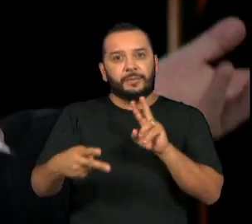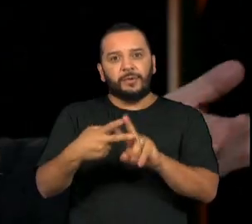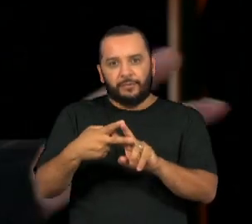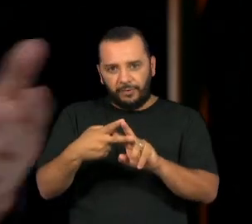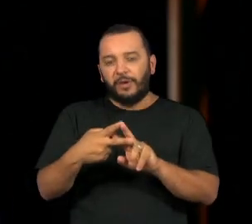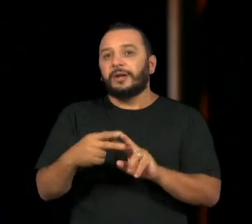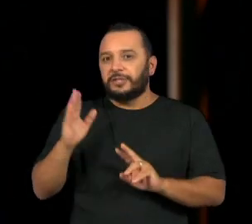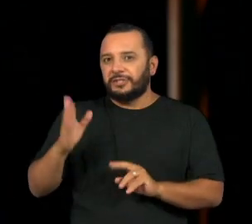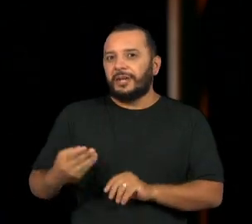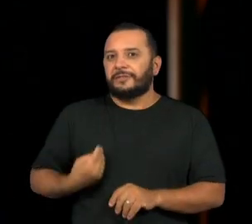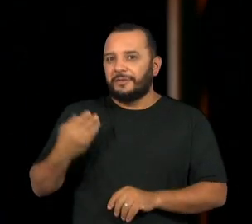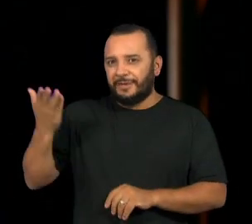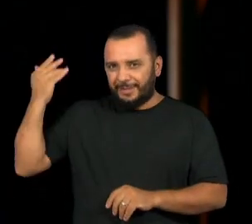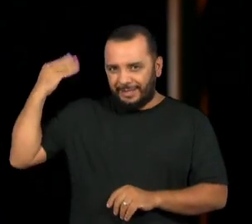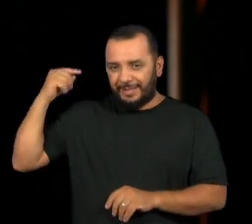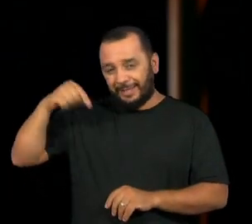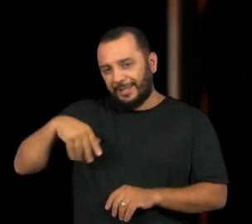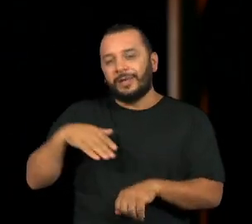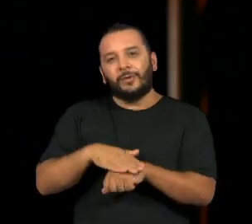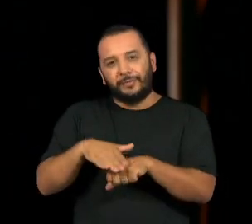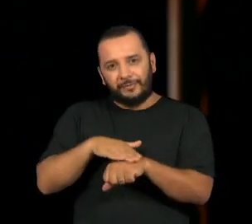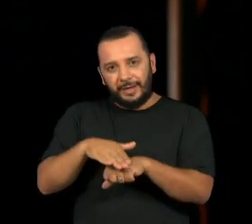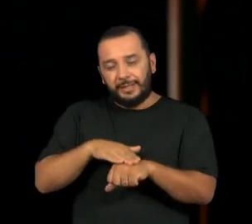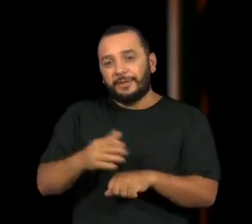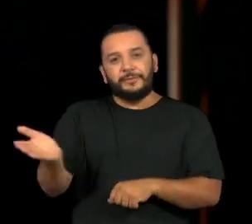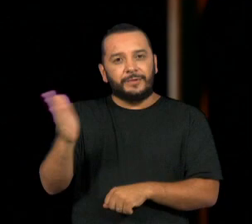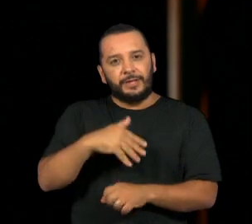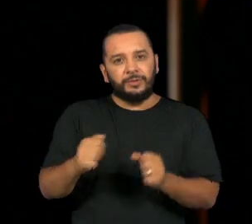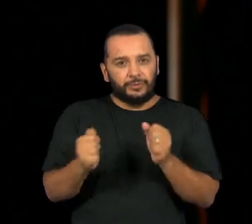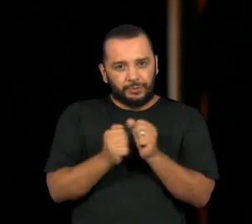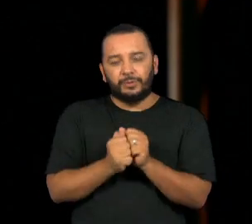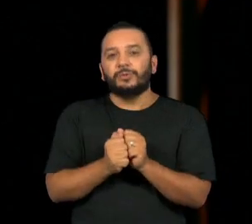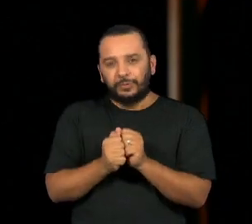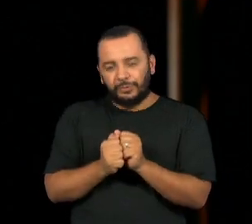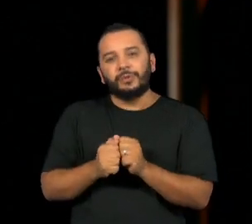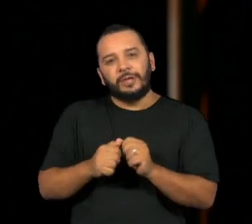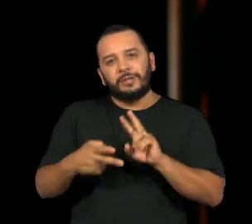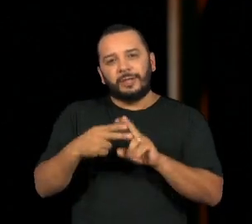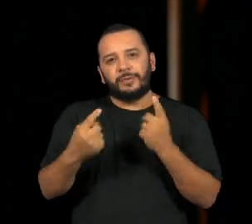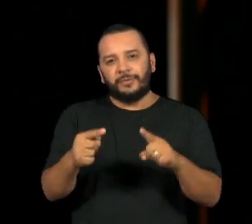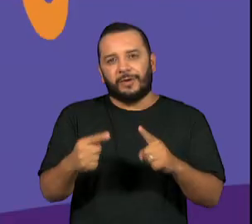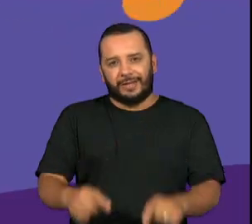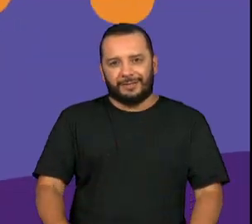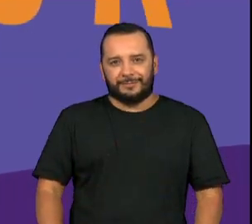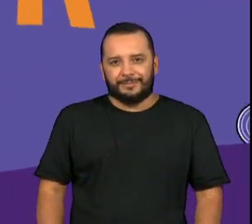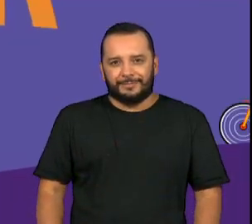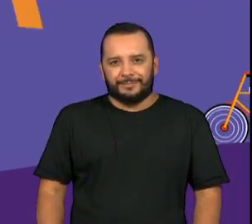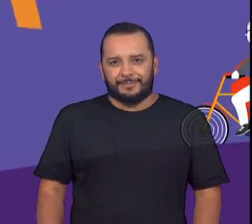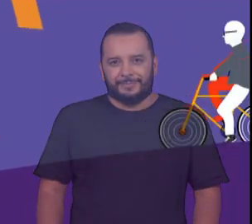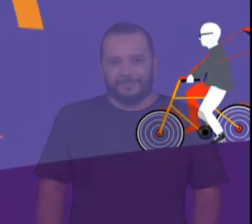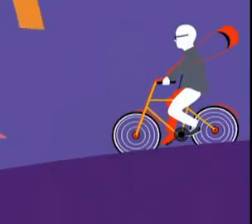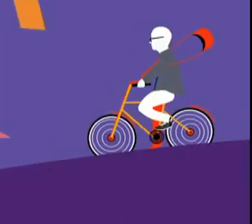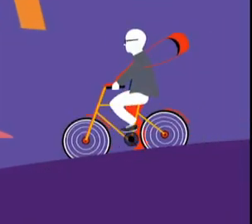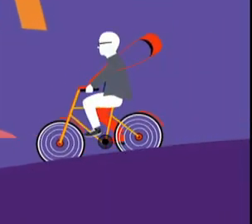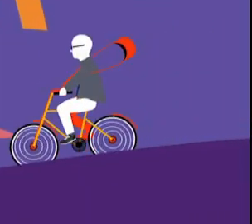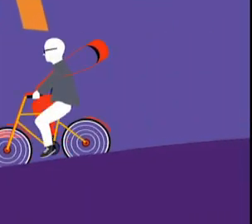já estava na nossa conversa. Vem aí celebrar Mestre Abu na hashtag Provoca.